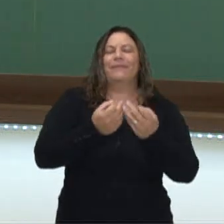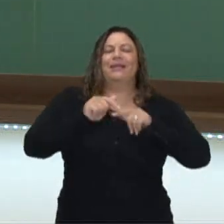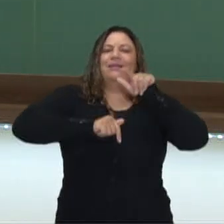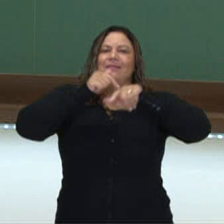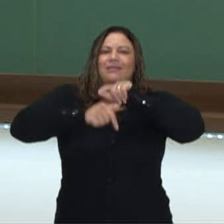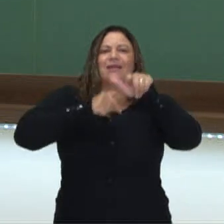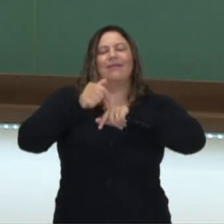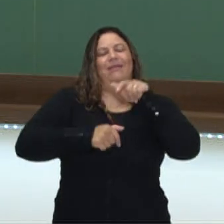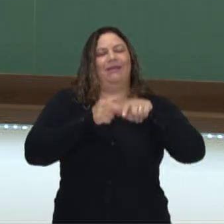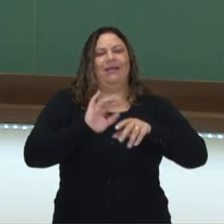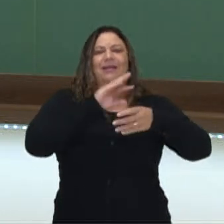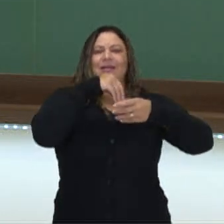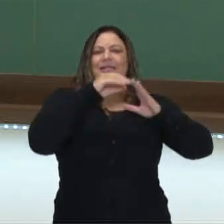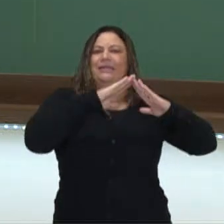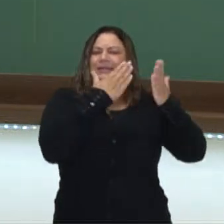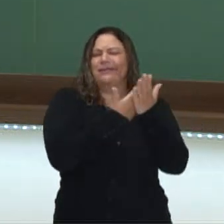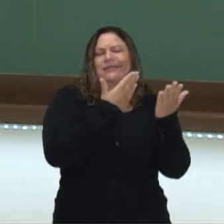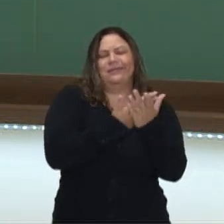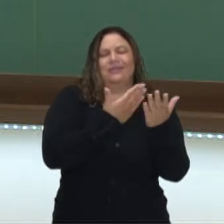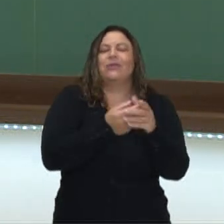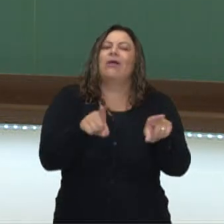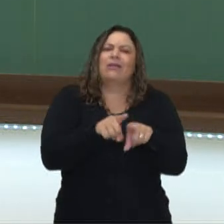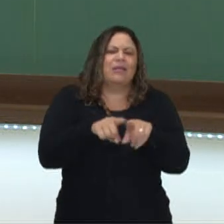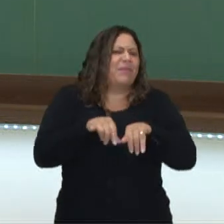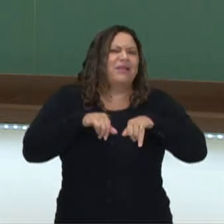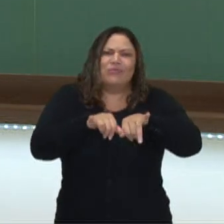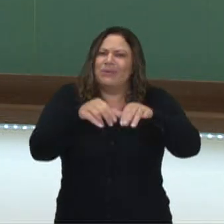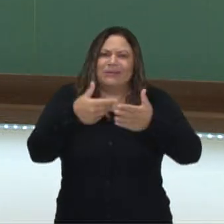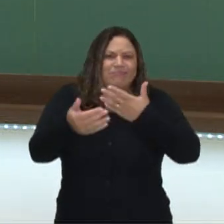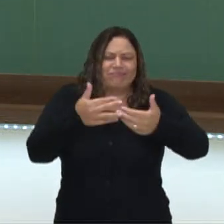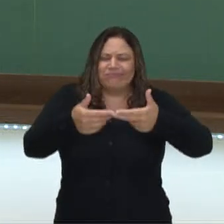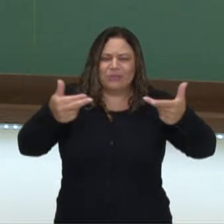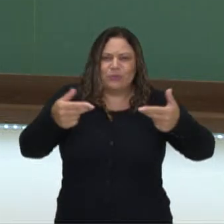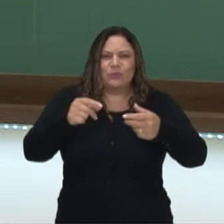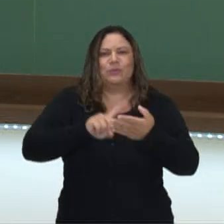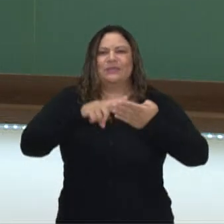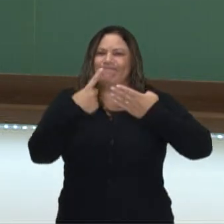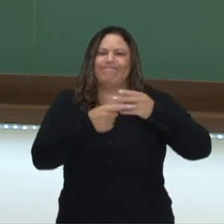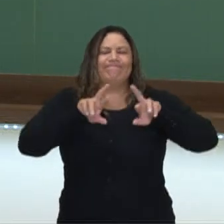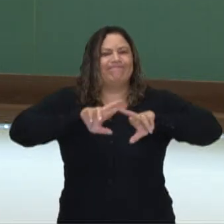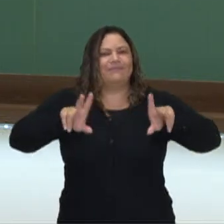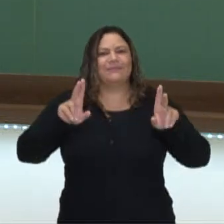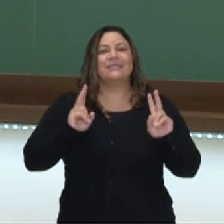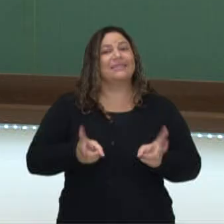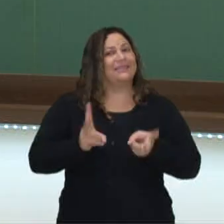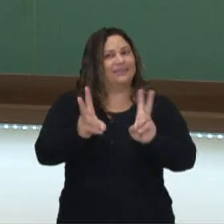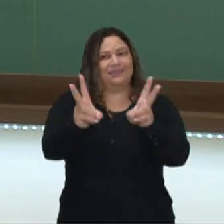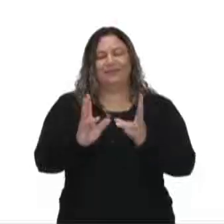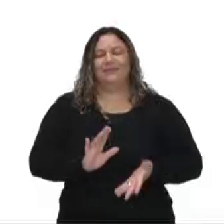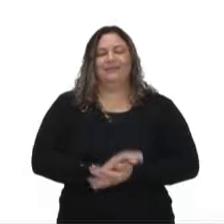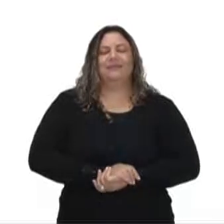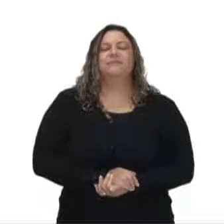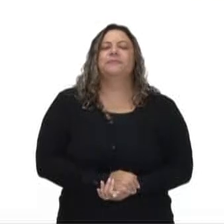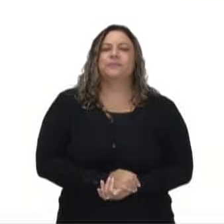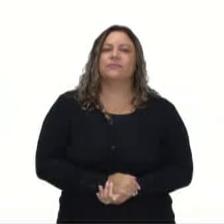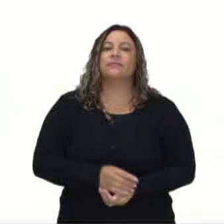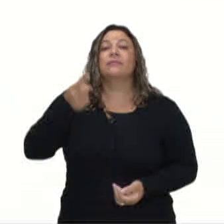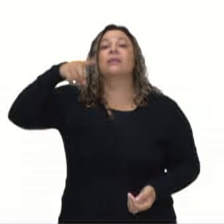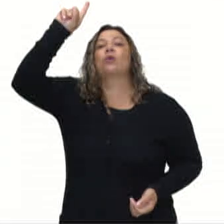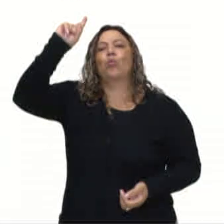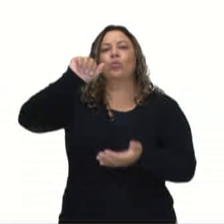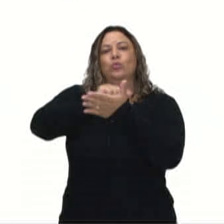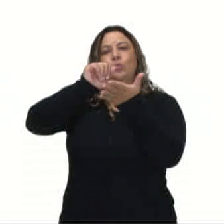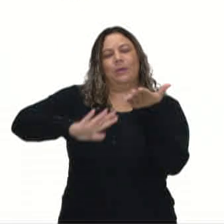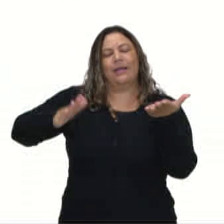escola. E até no mercado, né? A gente usa o tempo todo a metonímia. Pois bem, a nossa última atividade